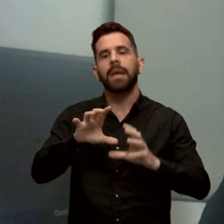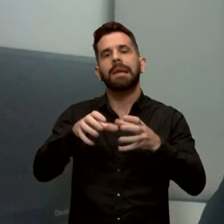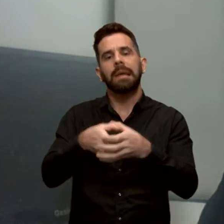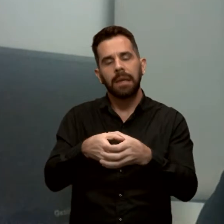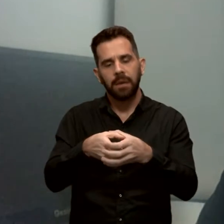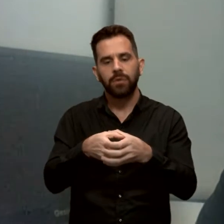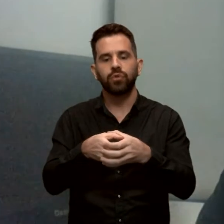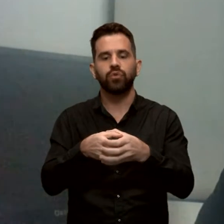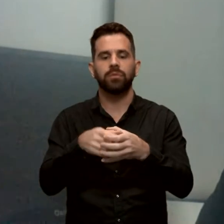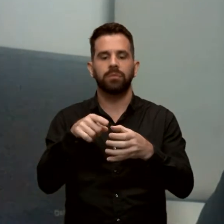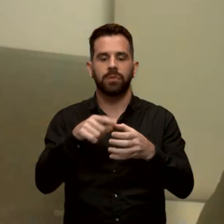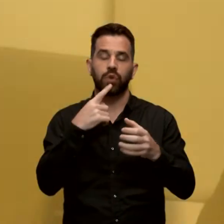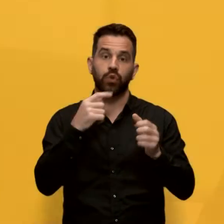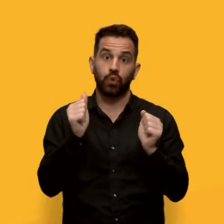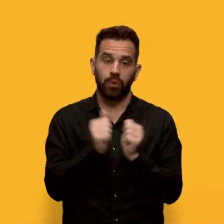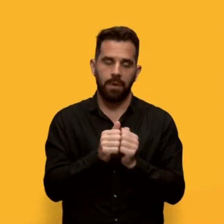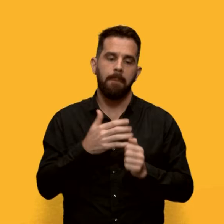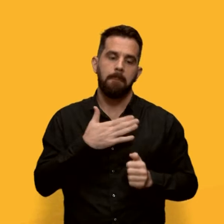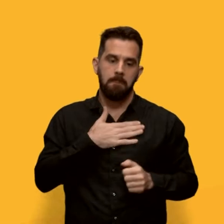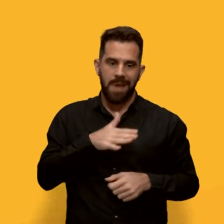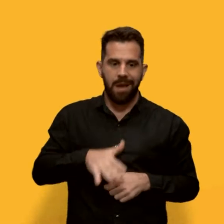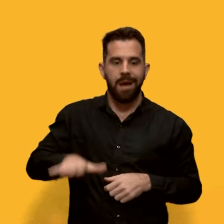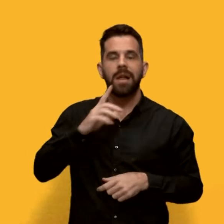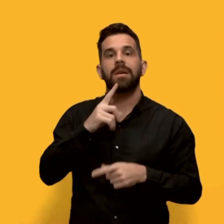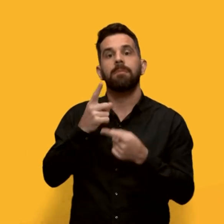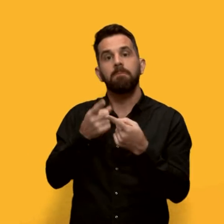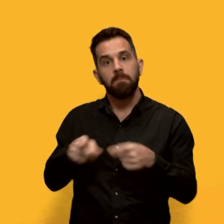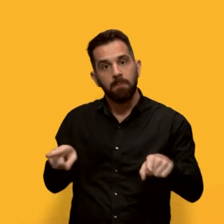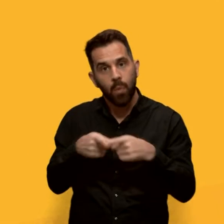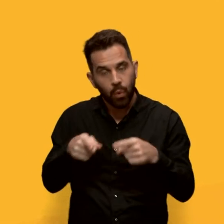com da minha área, que era de música, e com o